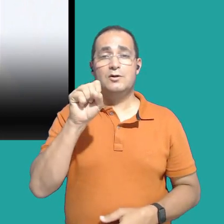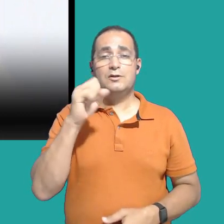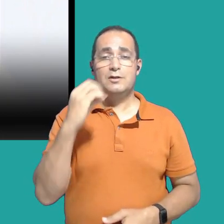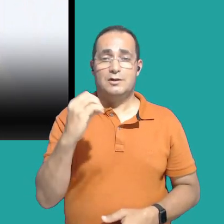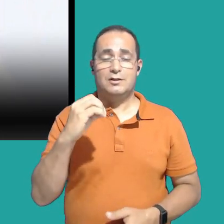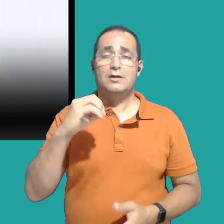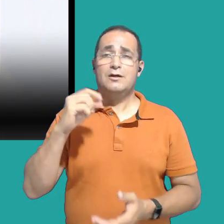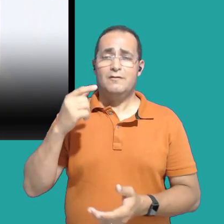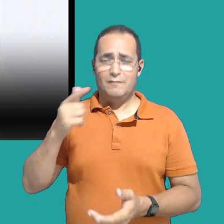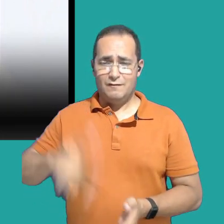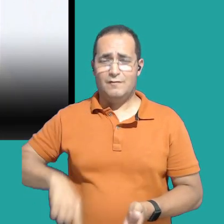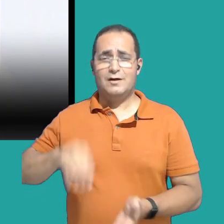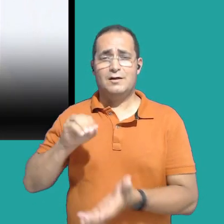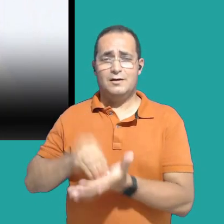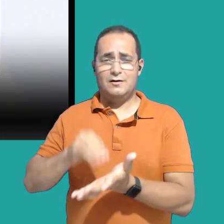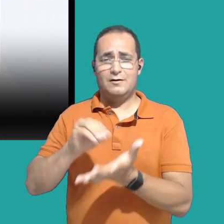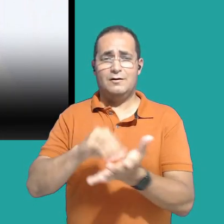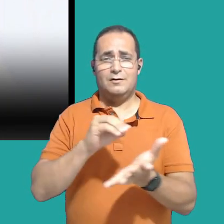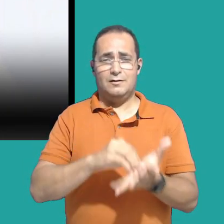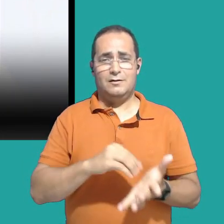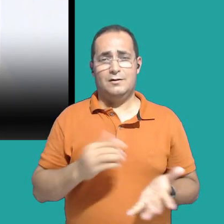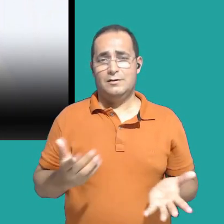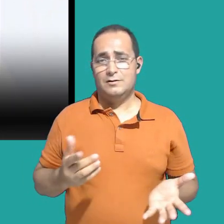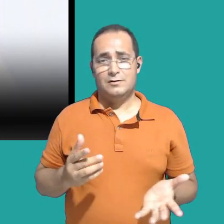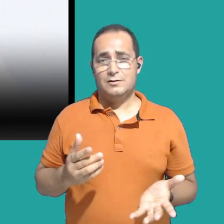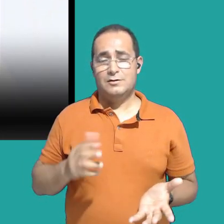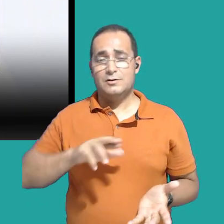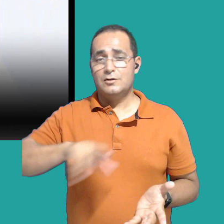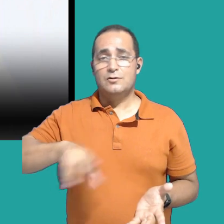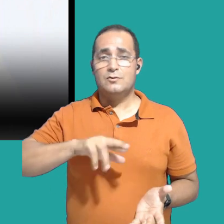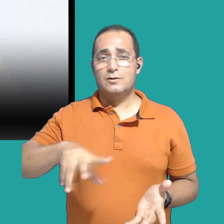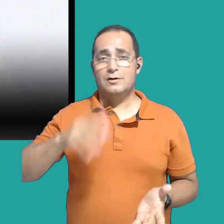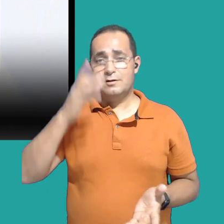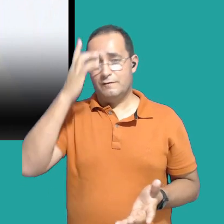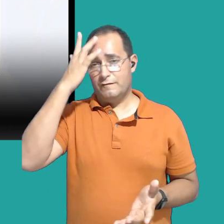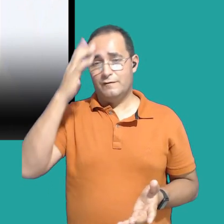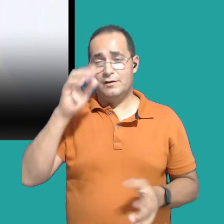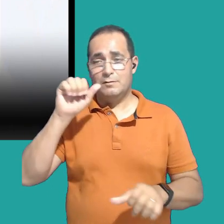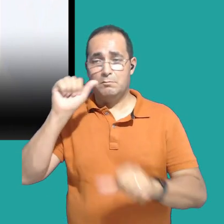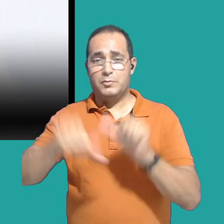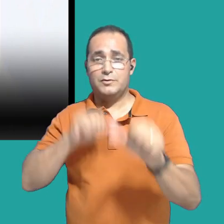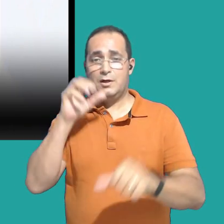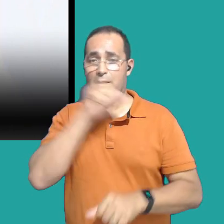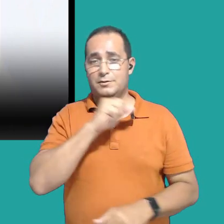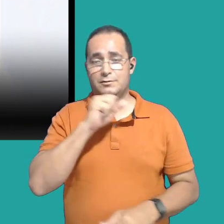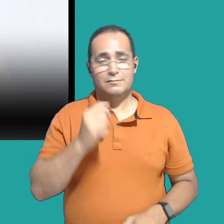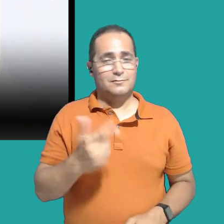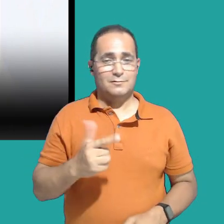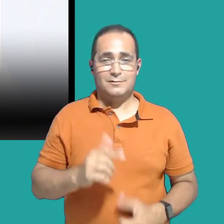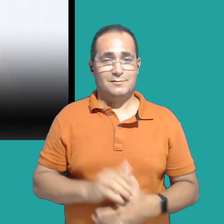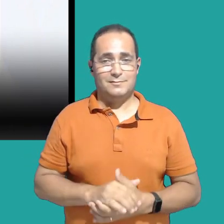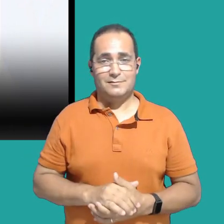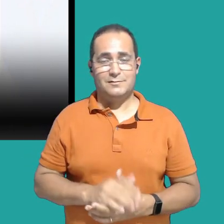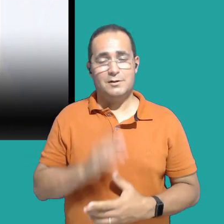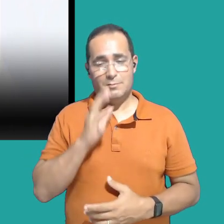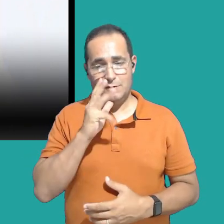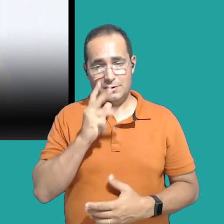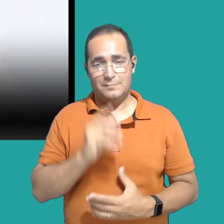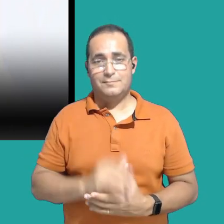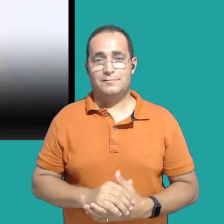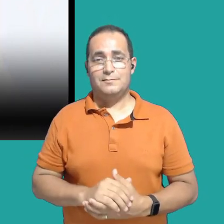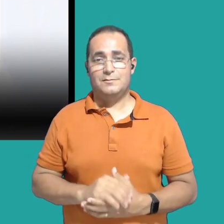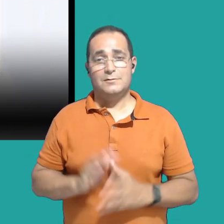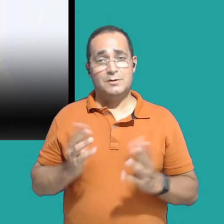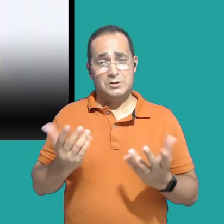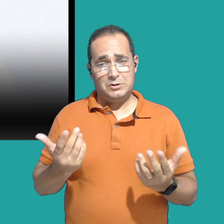aos 80 e ainda vai ter muito chão, entendeu? Porque exatamente, não é uma coisa que muda tão rápido. É